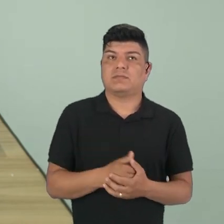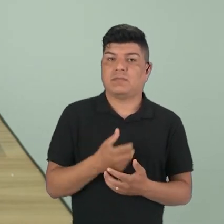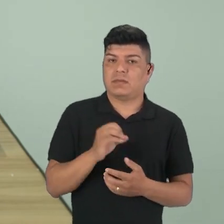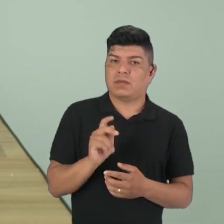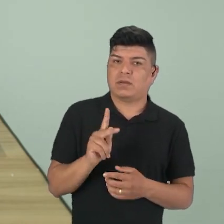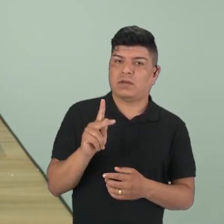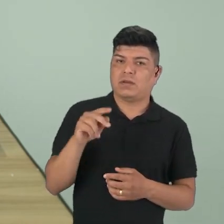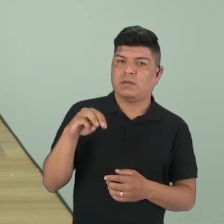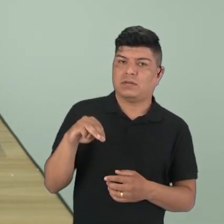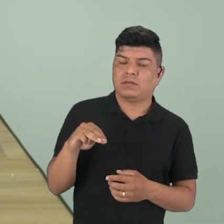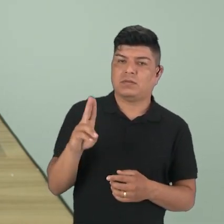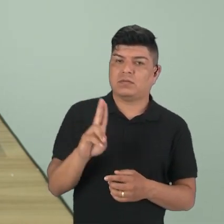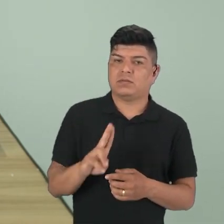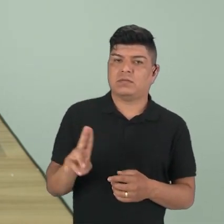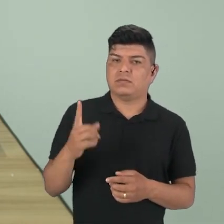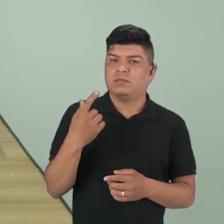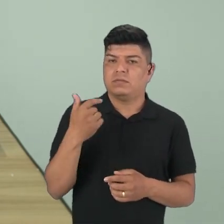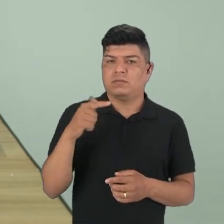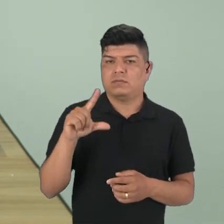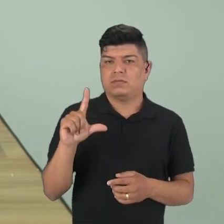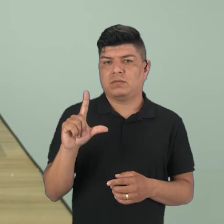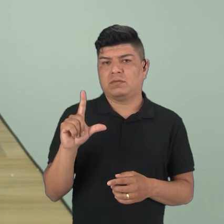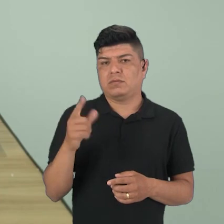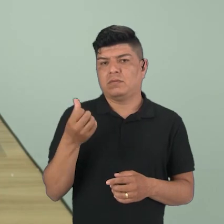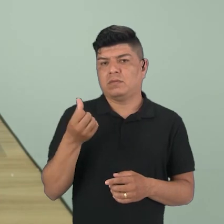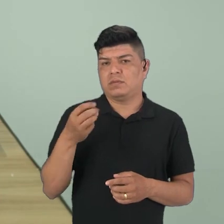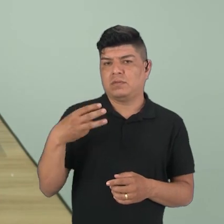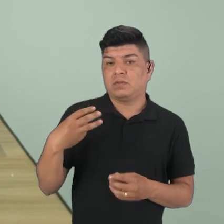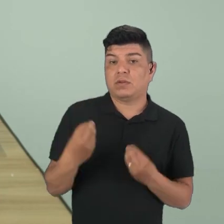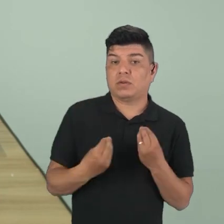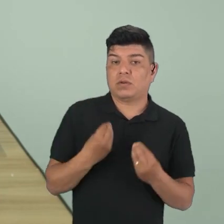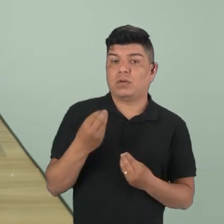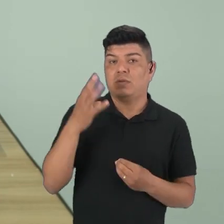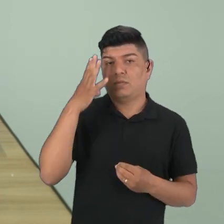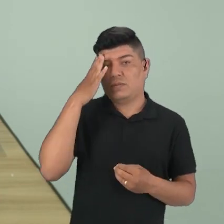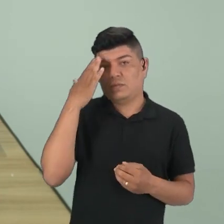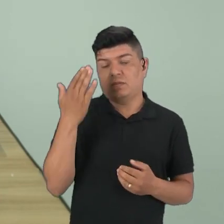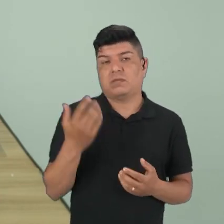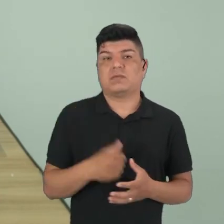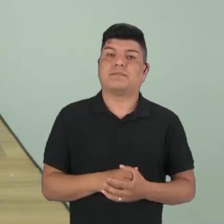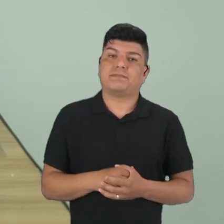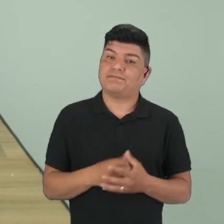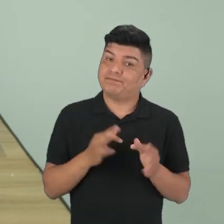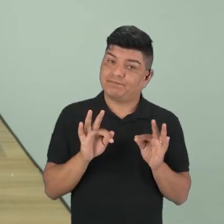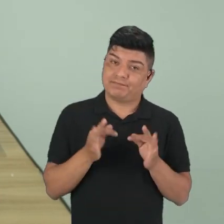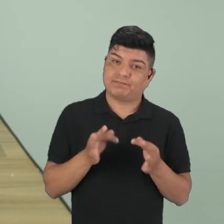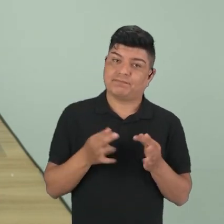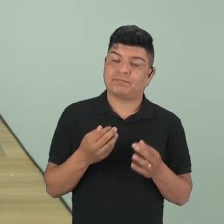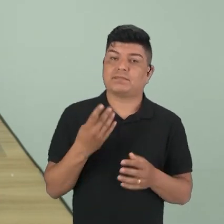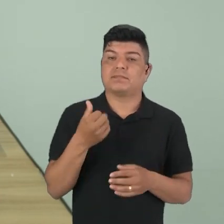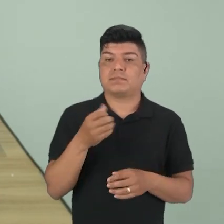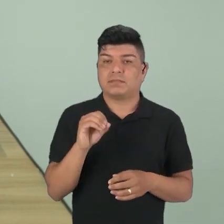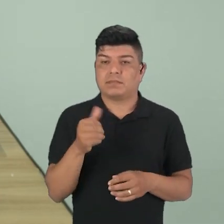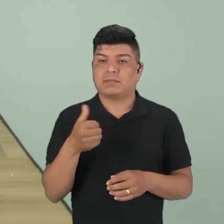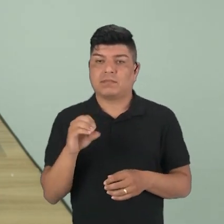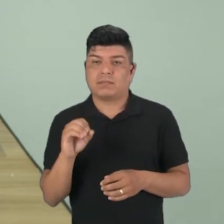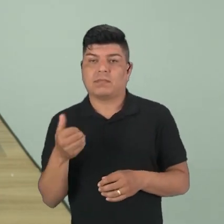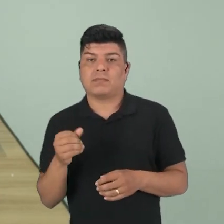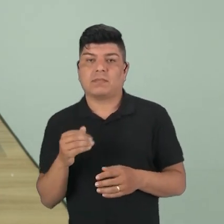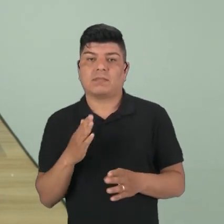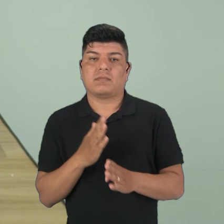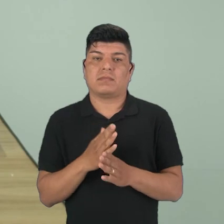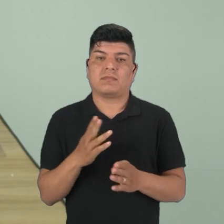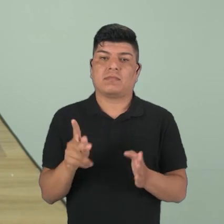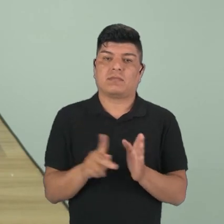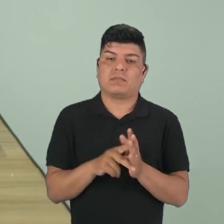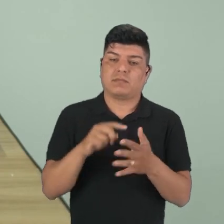10 quilômetros, usa 1 litro de gasolina, 63, como que eu vou descobrir? Tão simples eu contando de 10 em 10 através dos meus